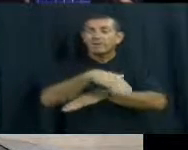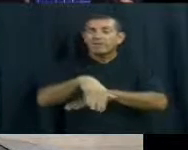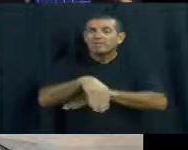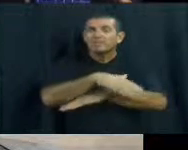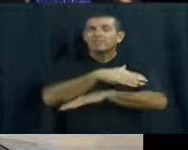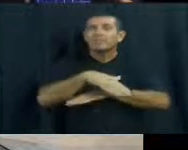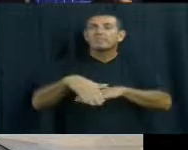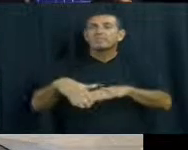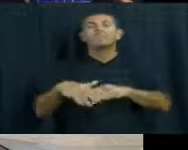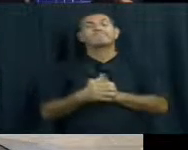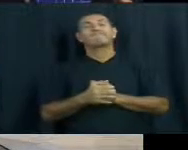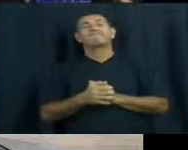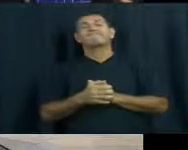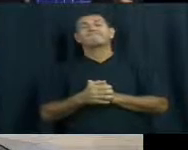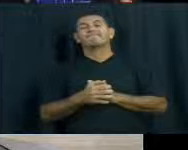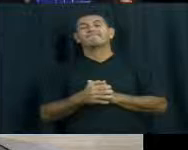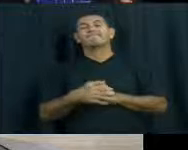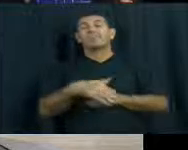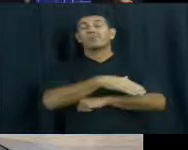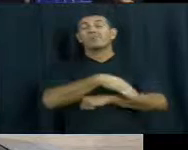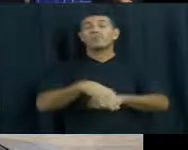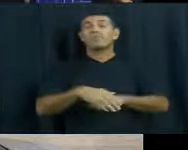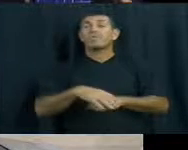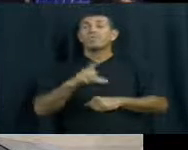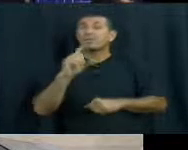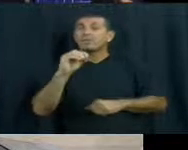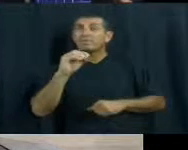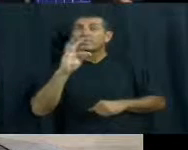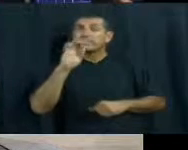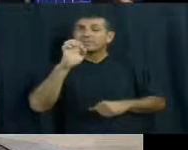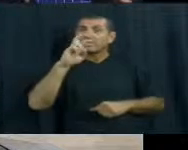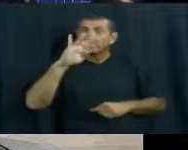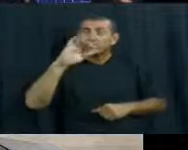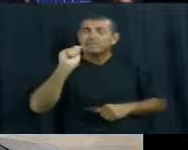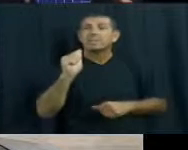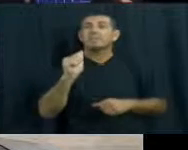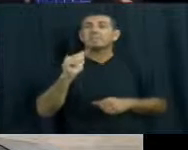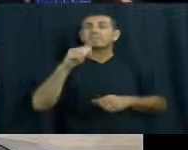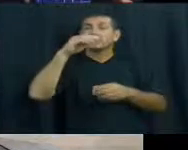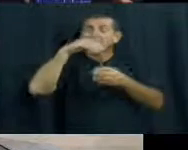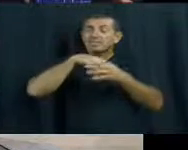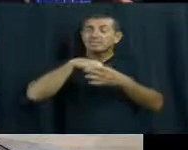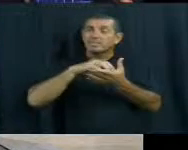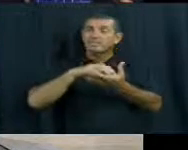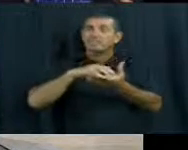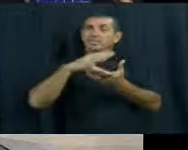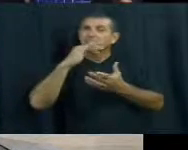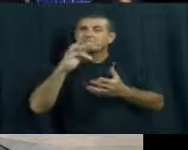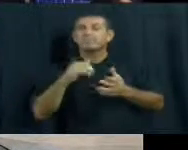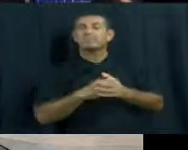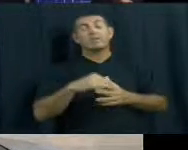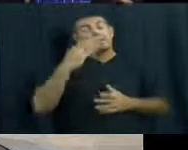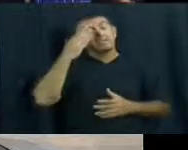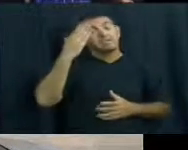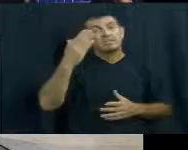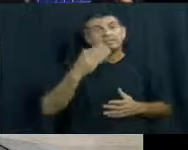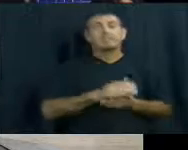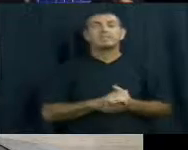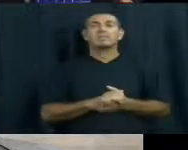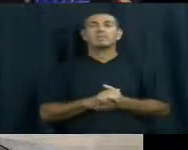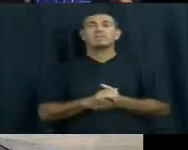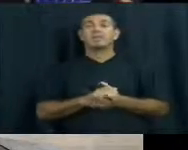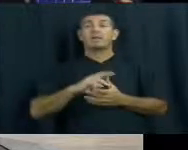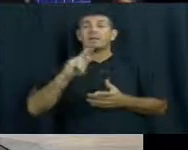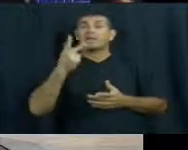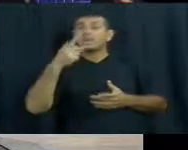olha só, erro técnico. Ficam pertinho da loteria do centro de Cabo Frio, gente, perdão pelo erro técnico. Vamos agradecer também a H2 Esporte.